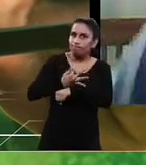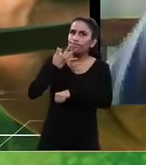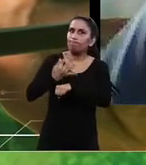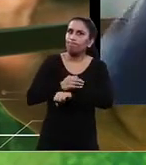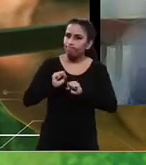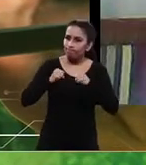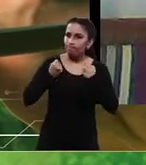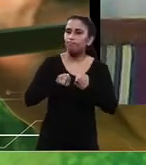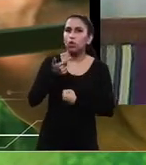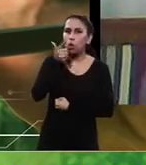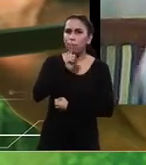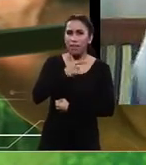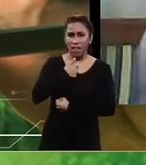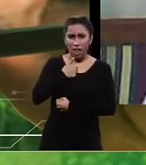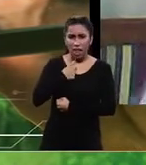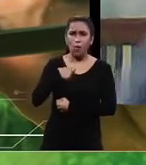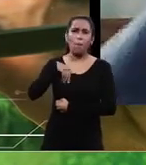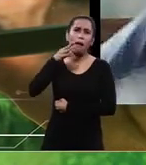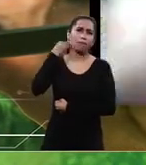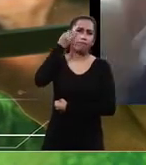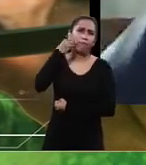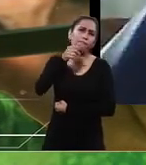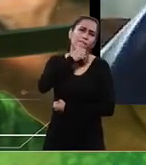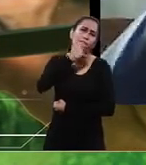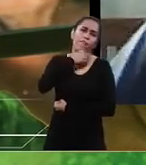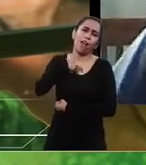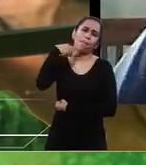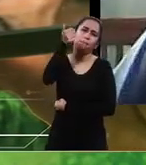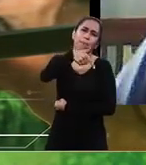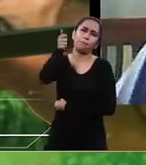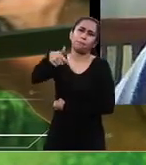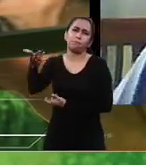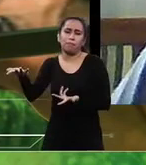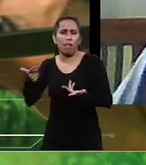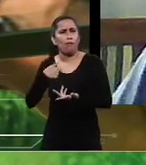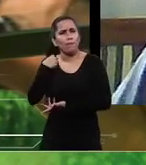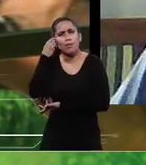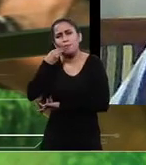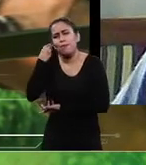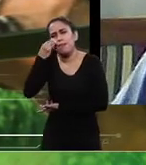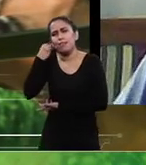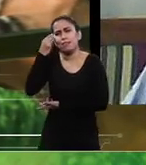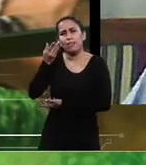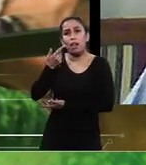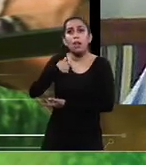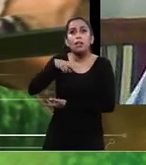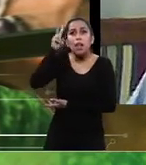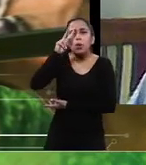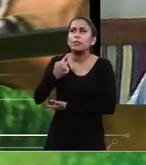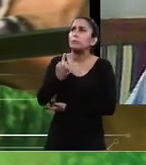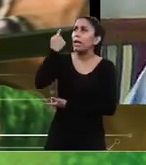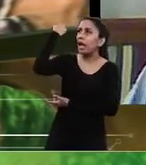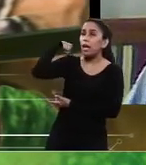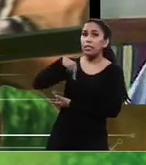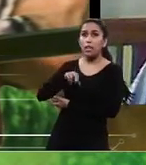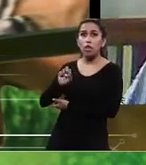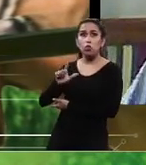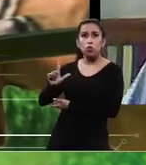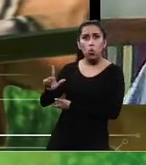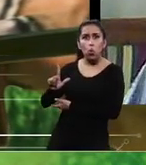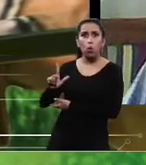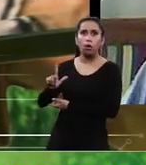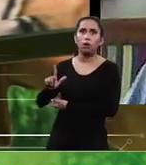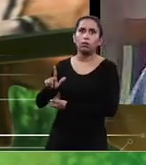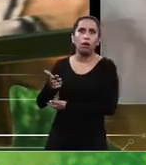A eu que sou mais velho, talvez vocês não, mas eu que sou mais velho, eu lembro da soja que se dava no sul, né? Não